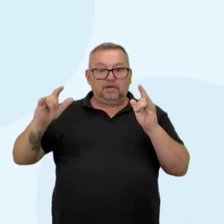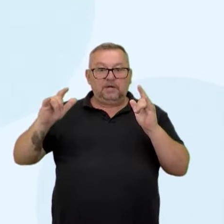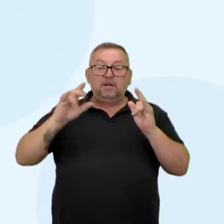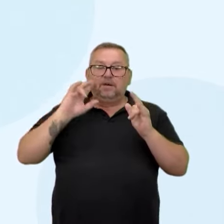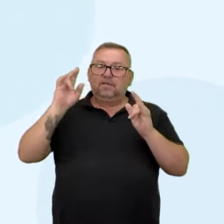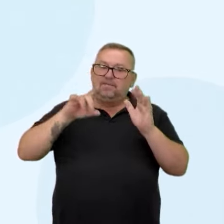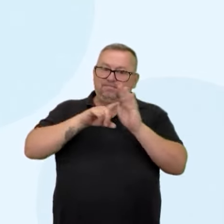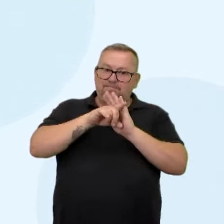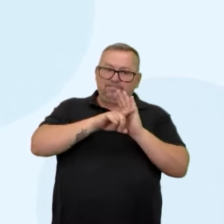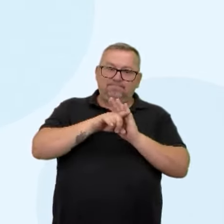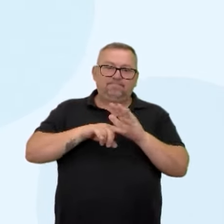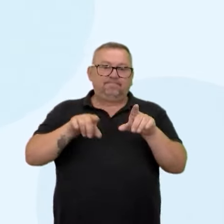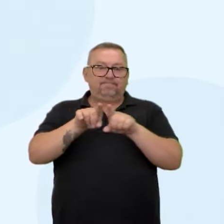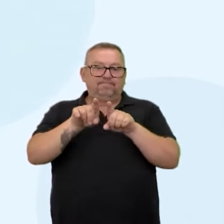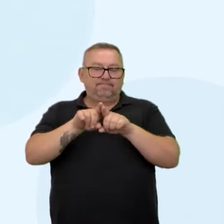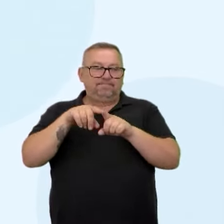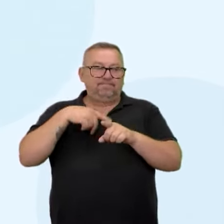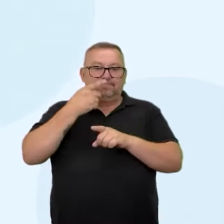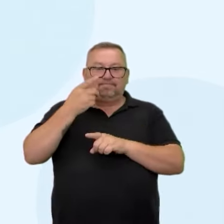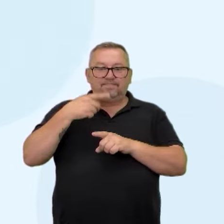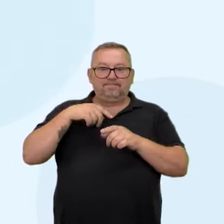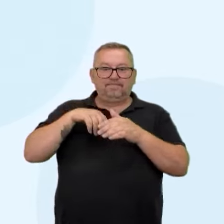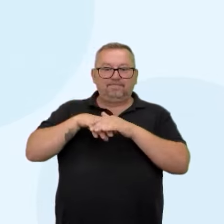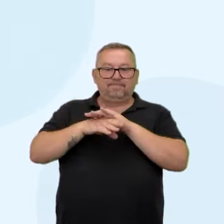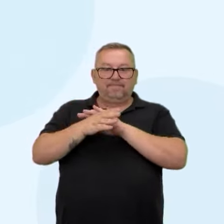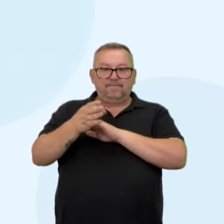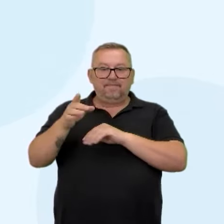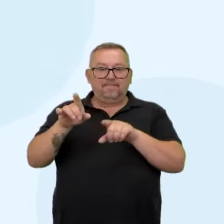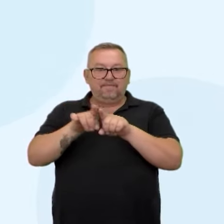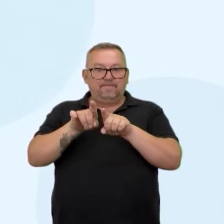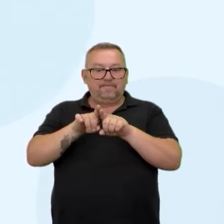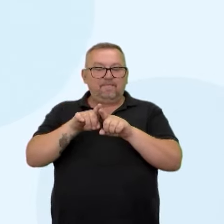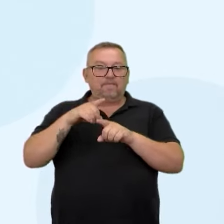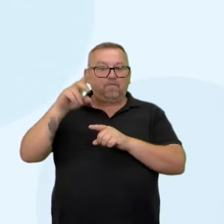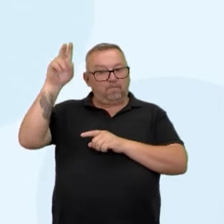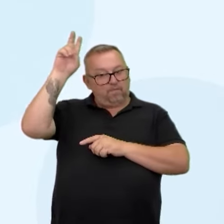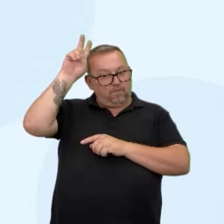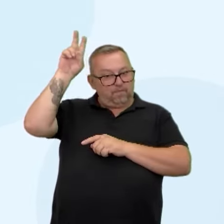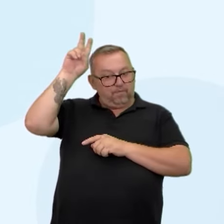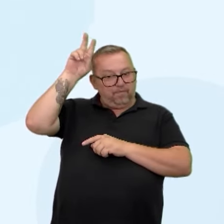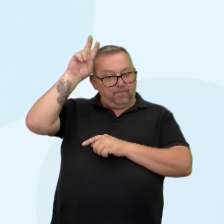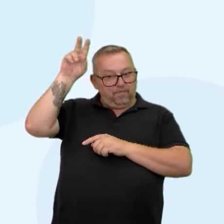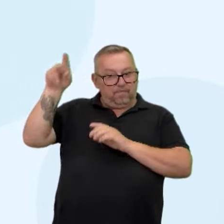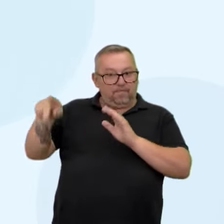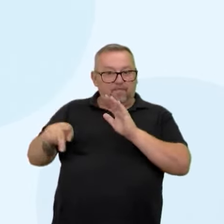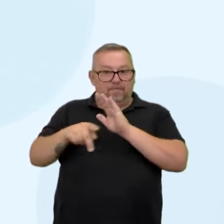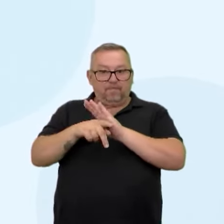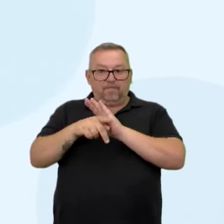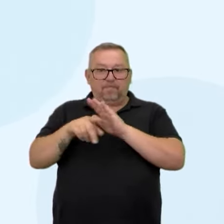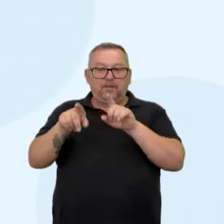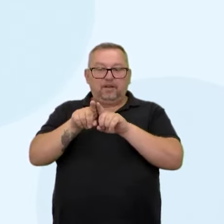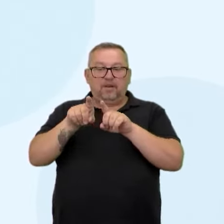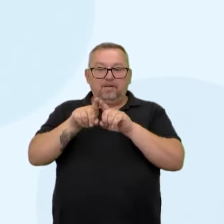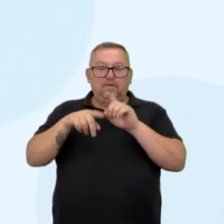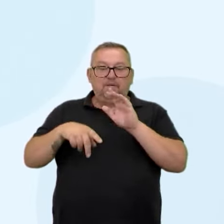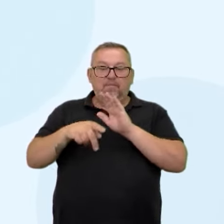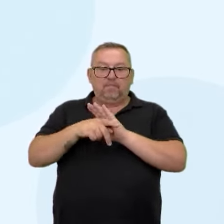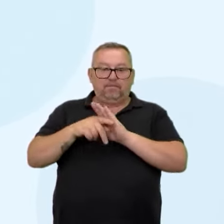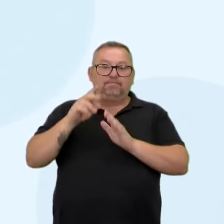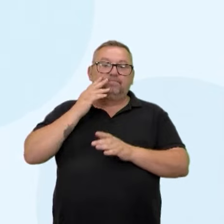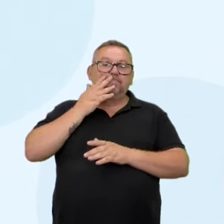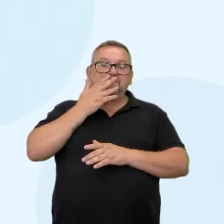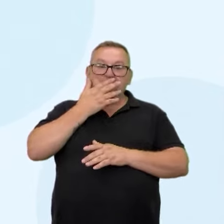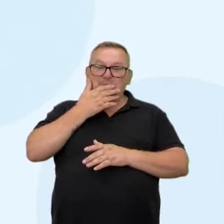aproveitem e pesquisem também. Vamos falar em tradições culturais, da questão indígenas, questões de matrizes africanas e também quilombolas,